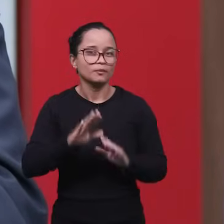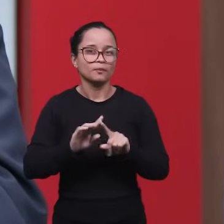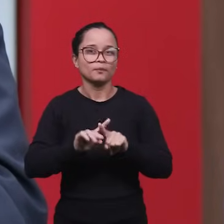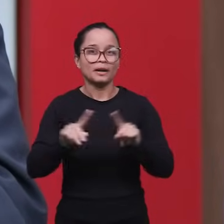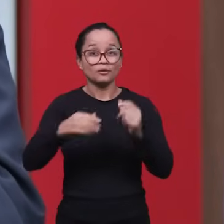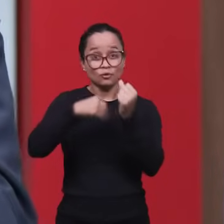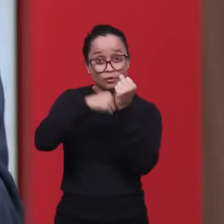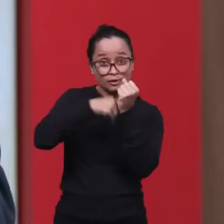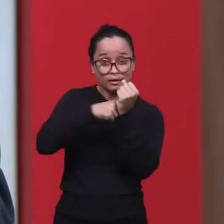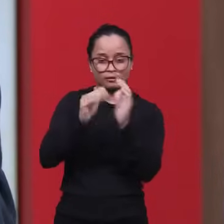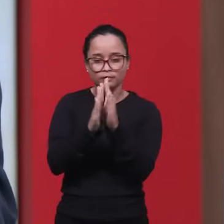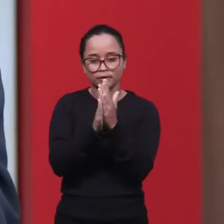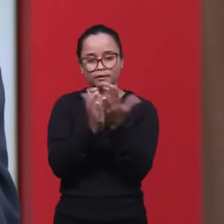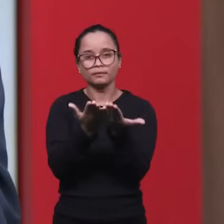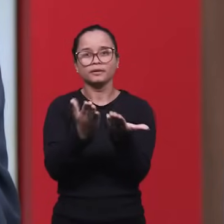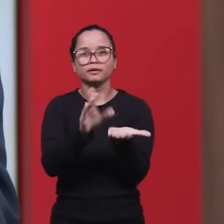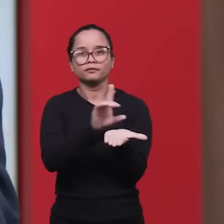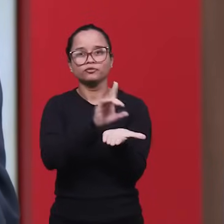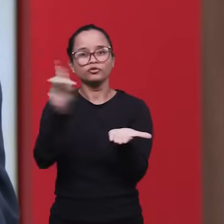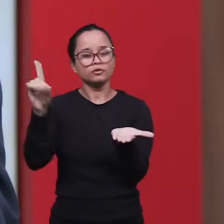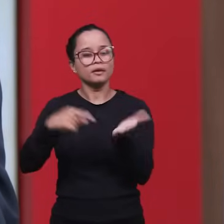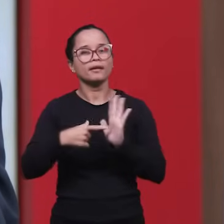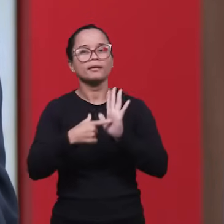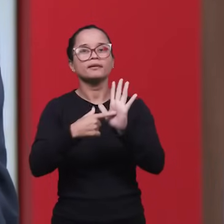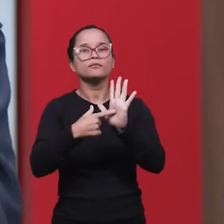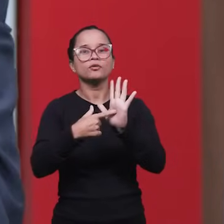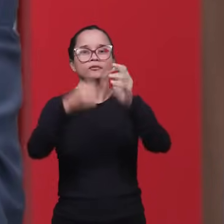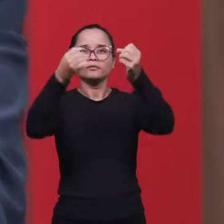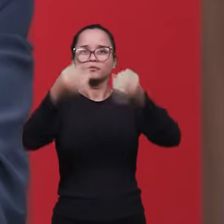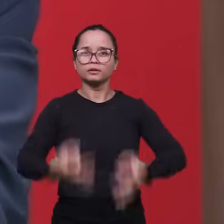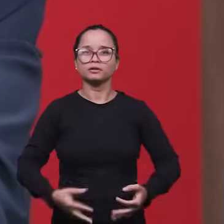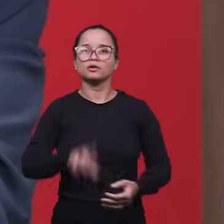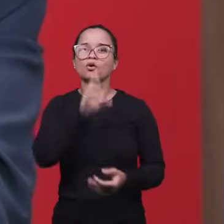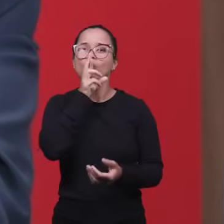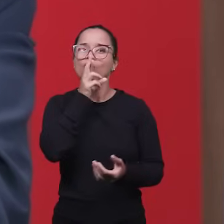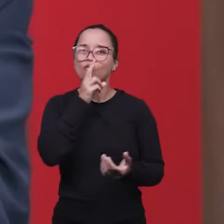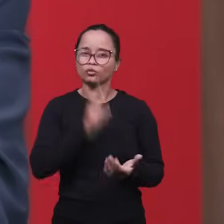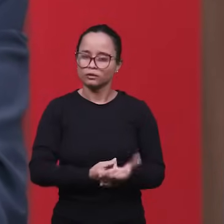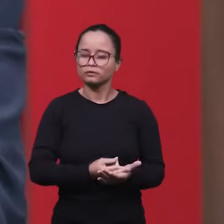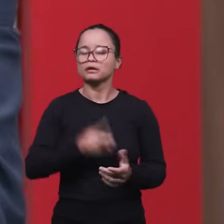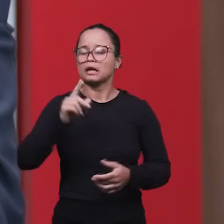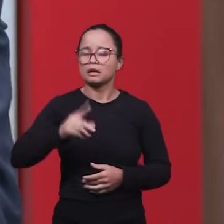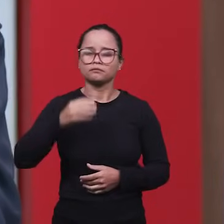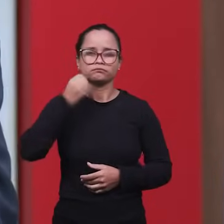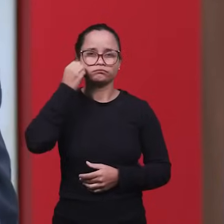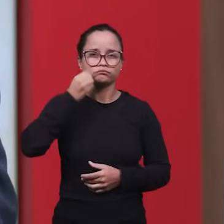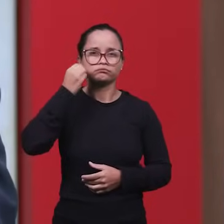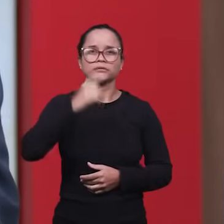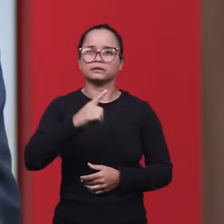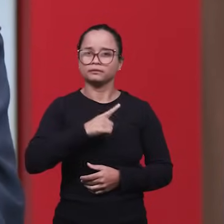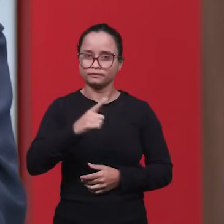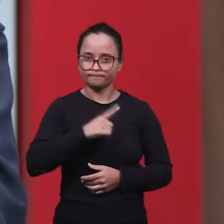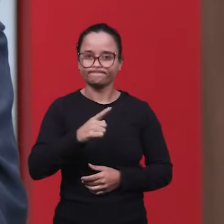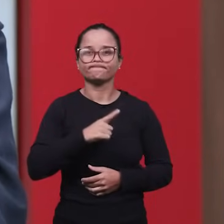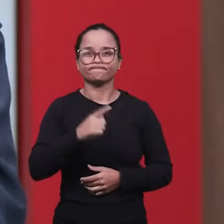está na palavra. A própria palavra diz isso. E o resultado são as experiências que nós temos, é claro. E que são